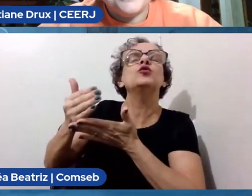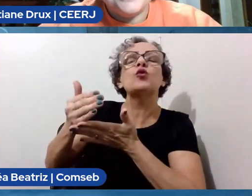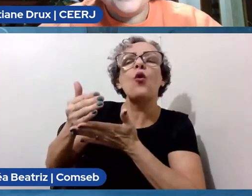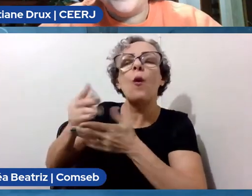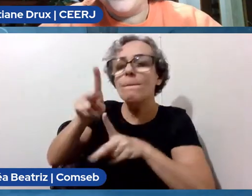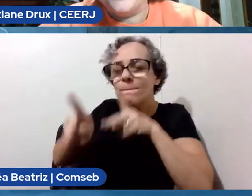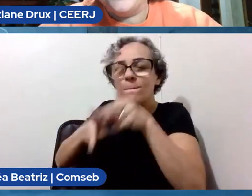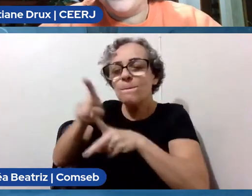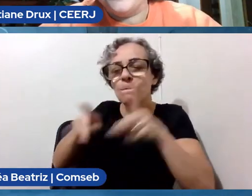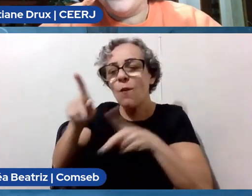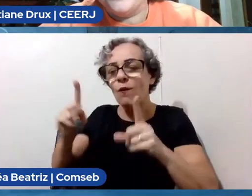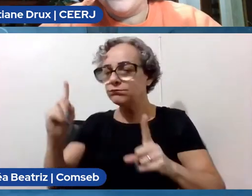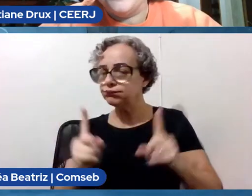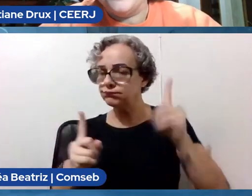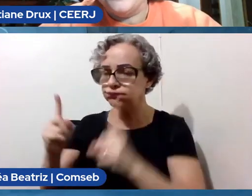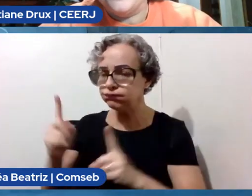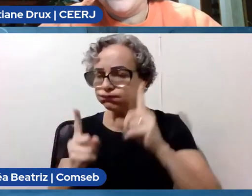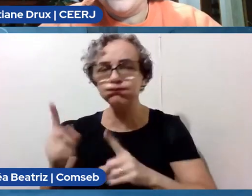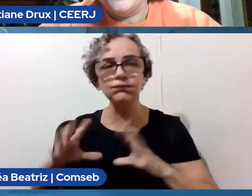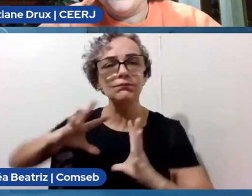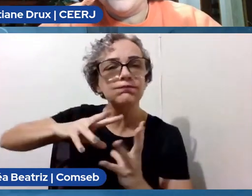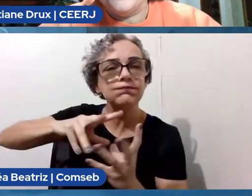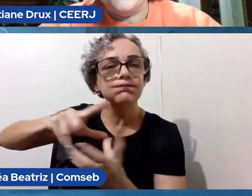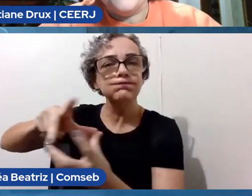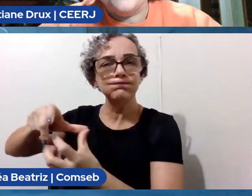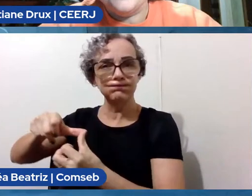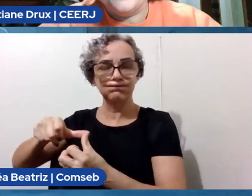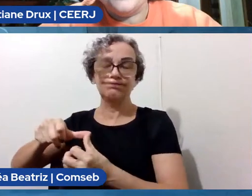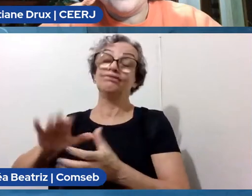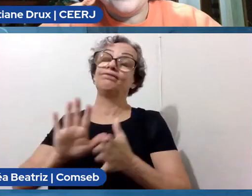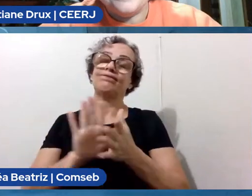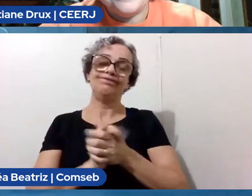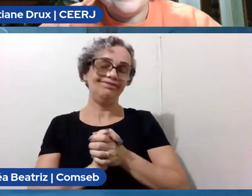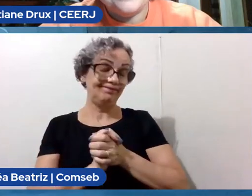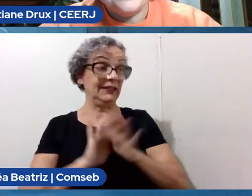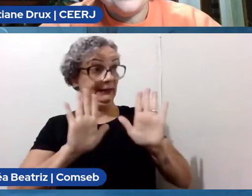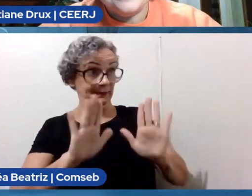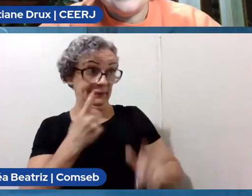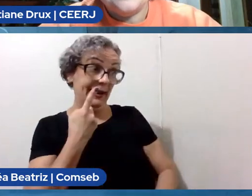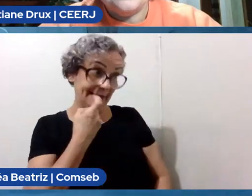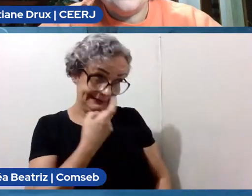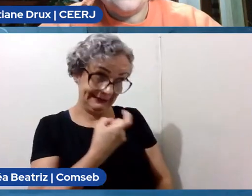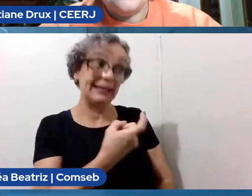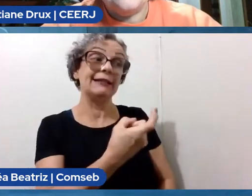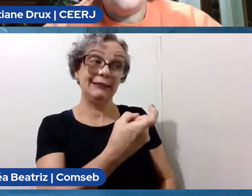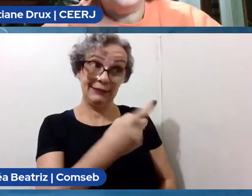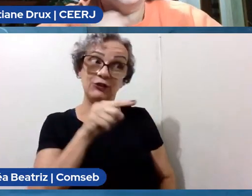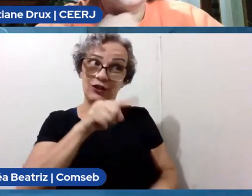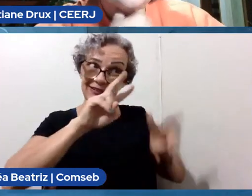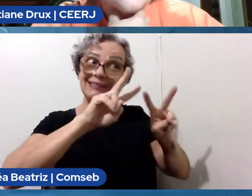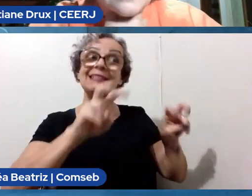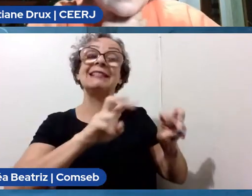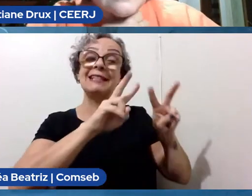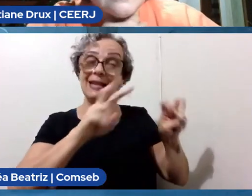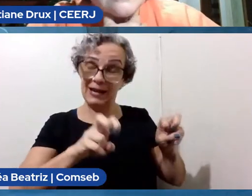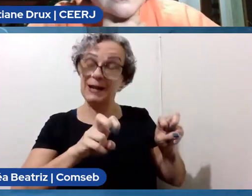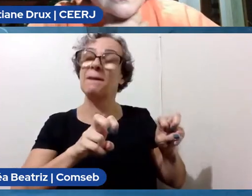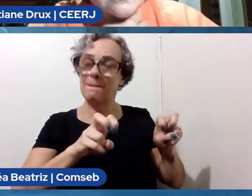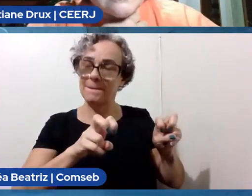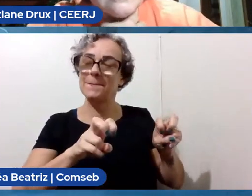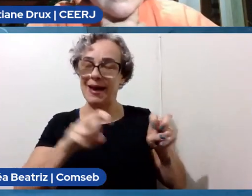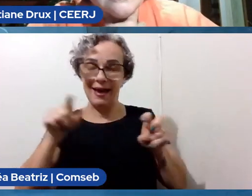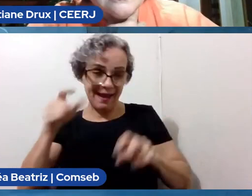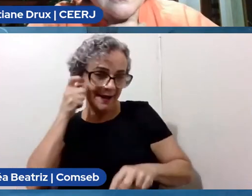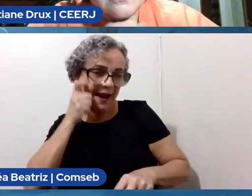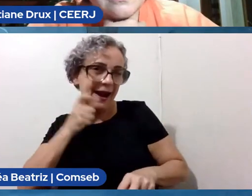Vamos lá, né? Muito interessante essa temática e a gente fica mesmo muito curioso. Quando a gente vê essa pergunta que Kardec fez,